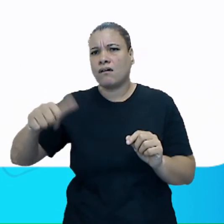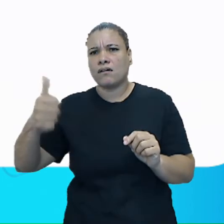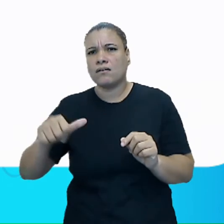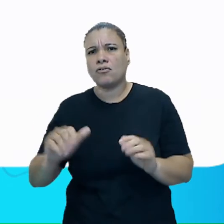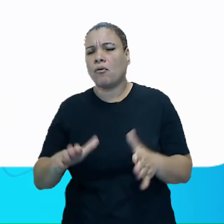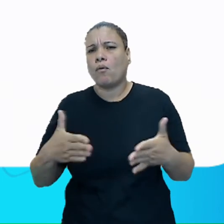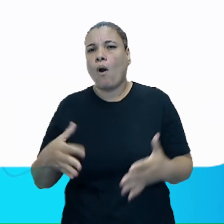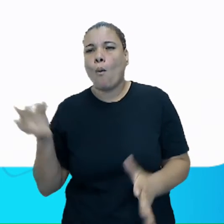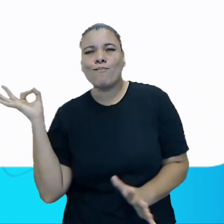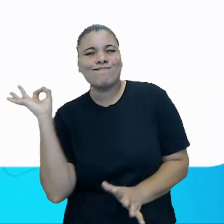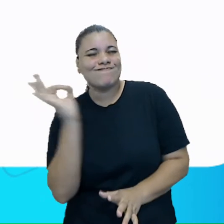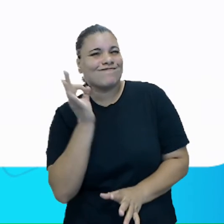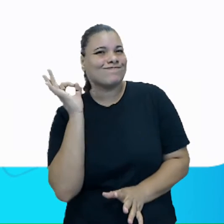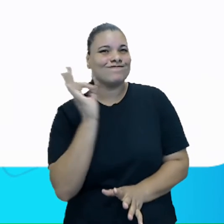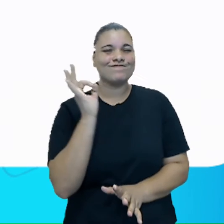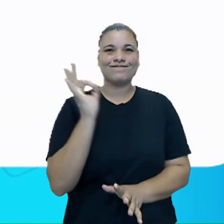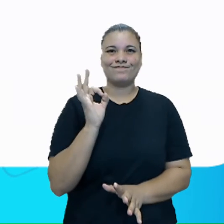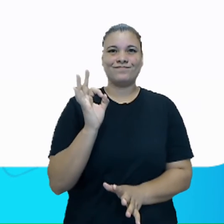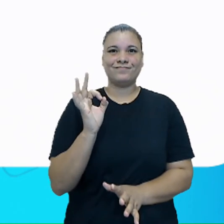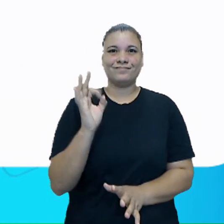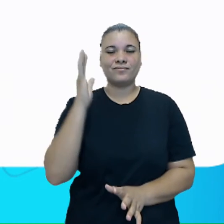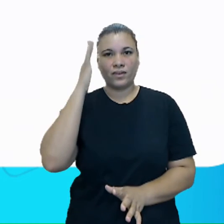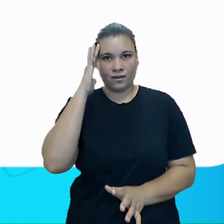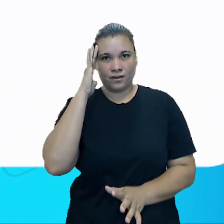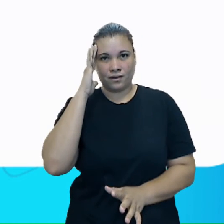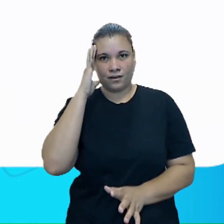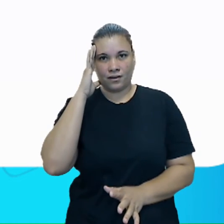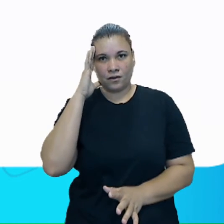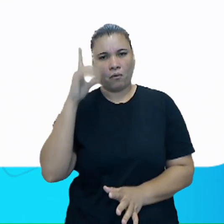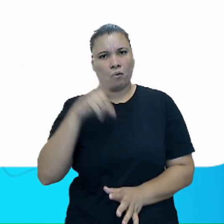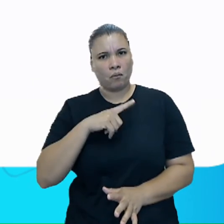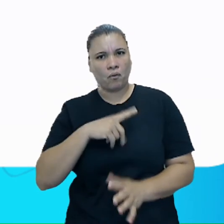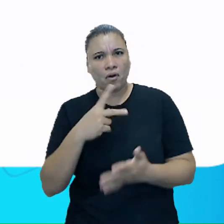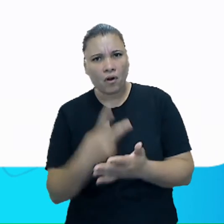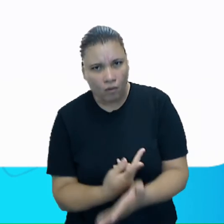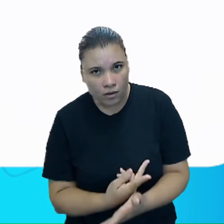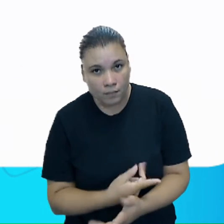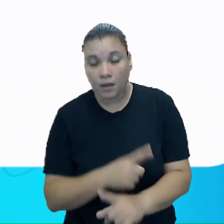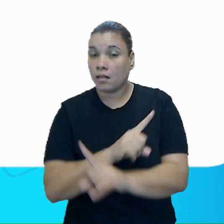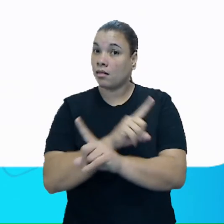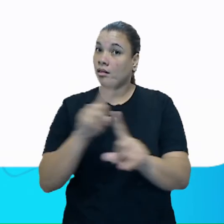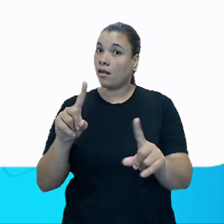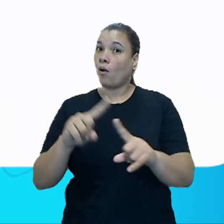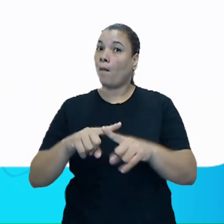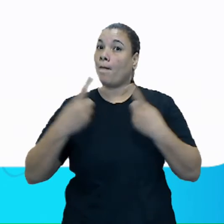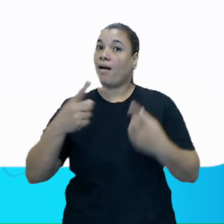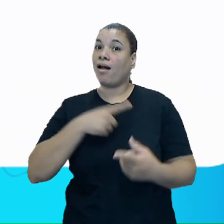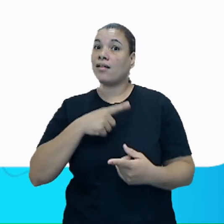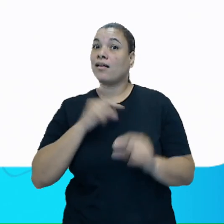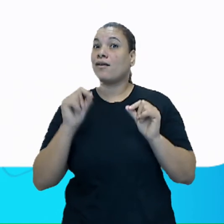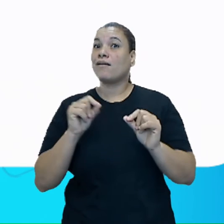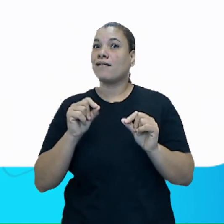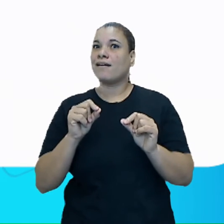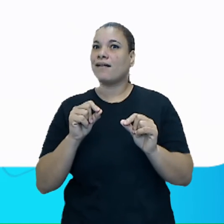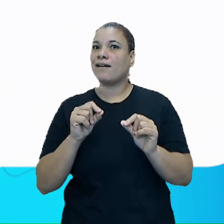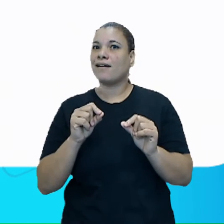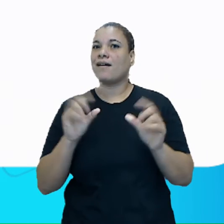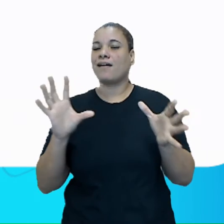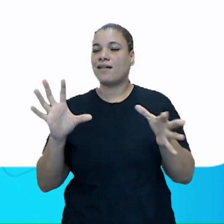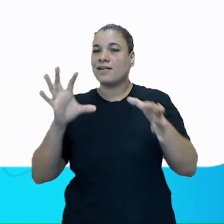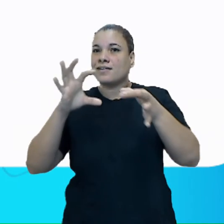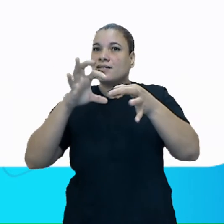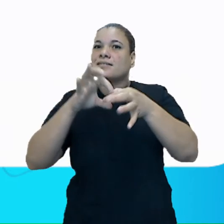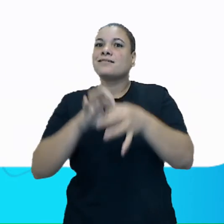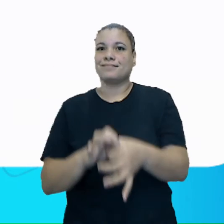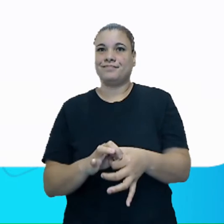um verbo que esteja transmitindo uma ação. Porque o verbo não me remete à ação, mas sim o quê? Um